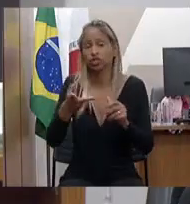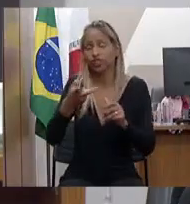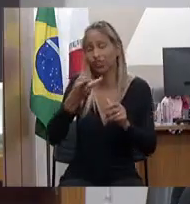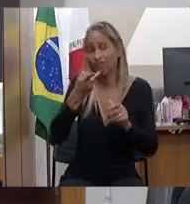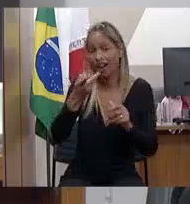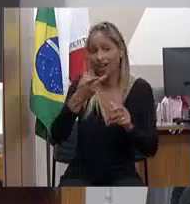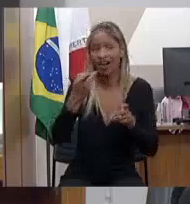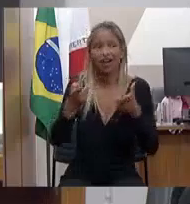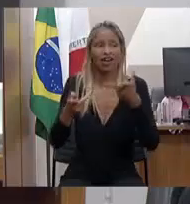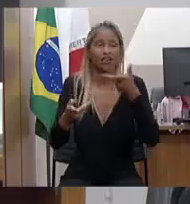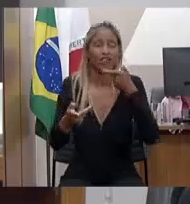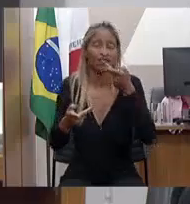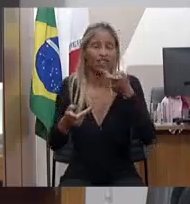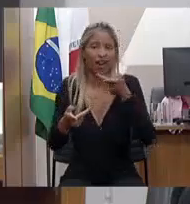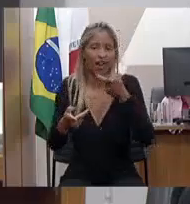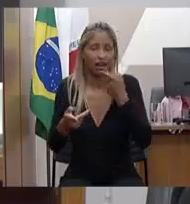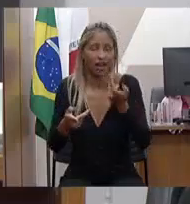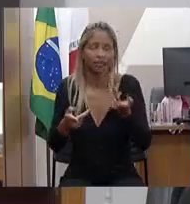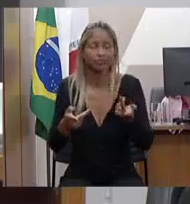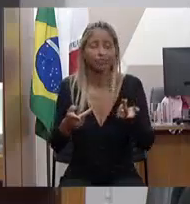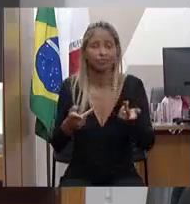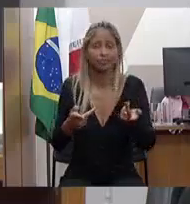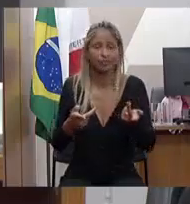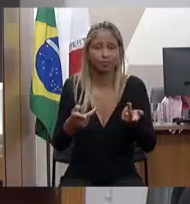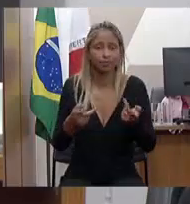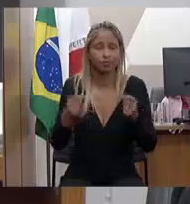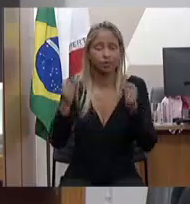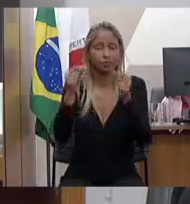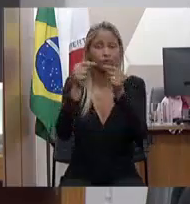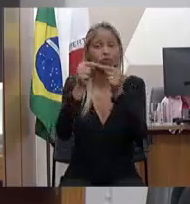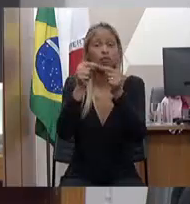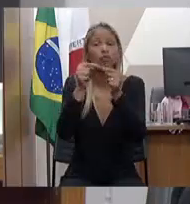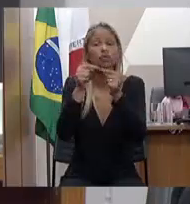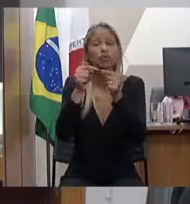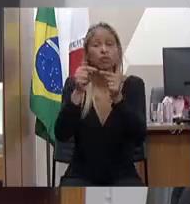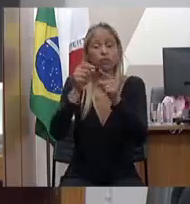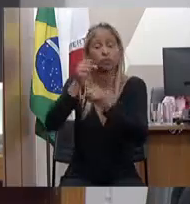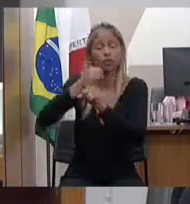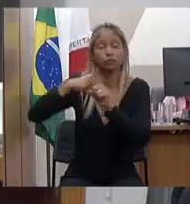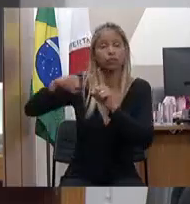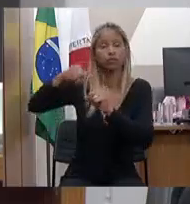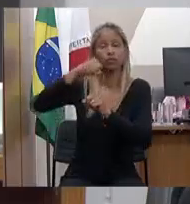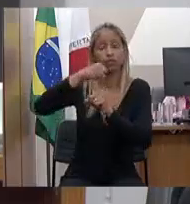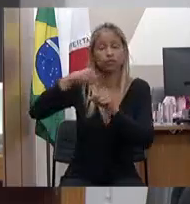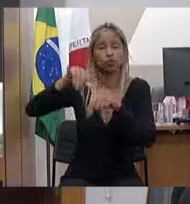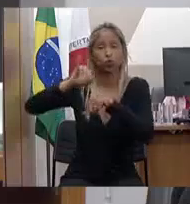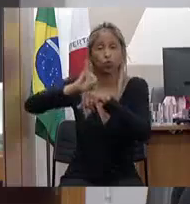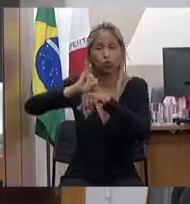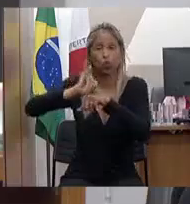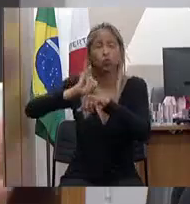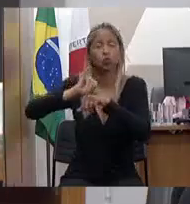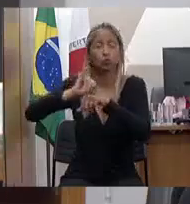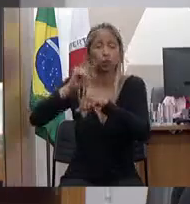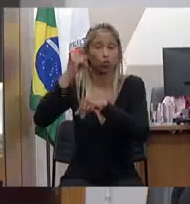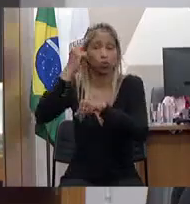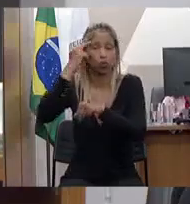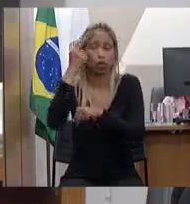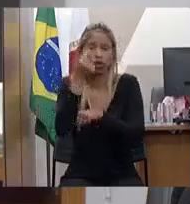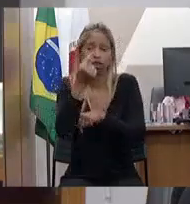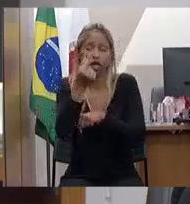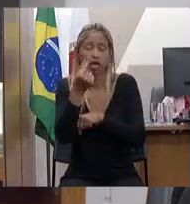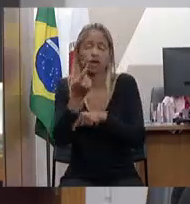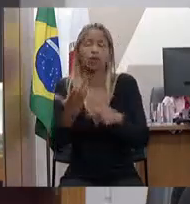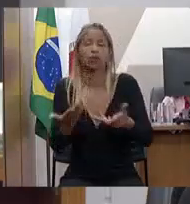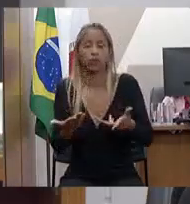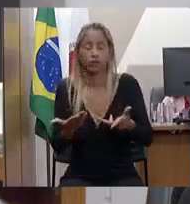falar do modelo no modelo de sociedade capitalista como sendo o plano de fundo